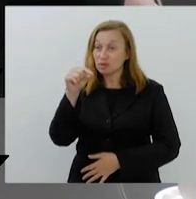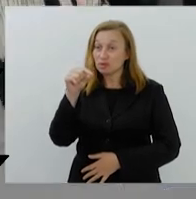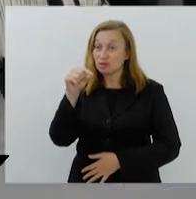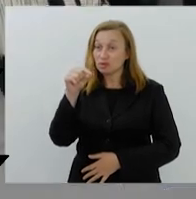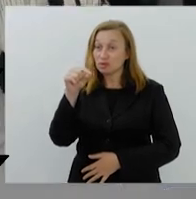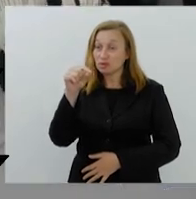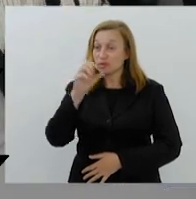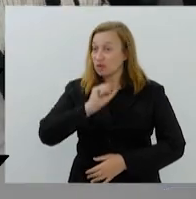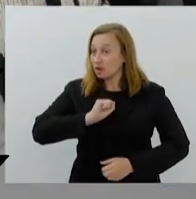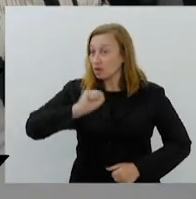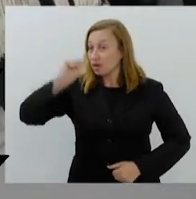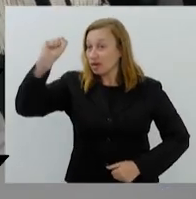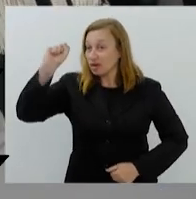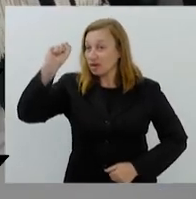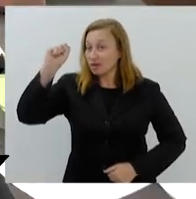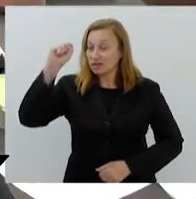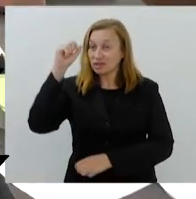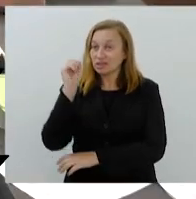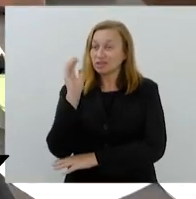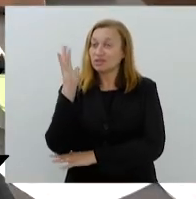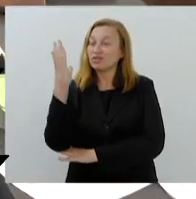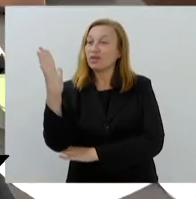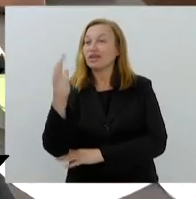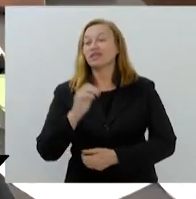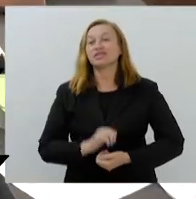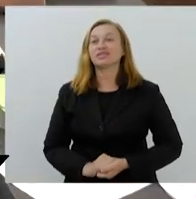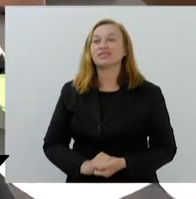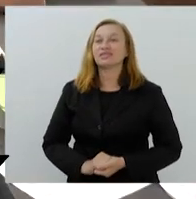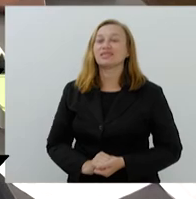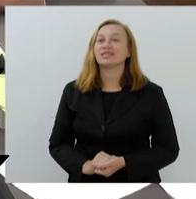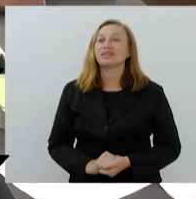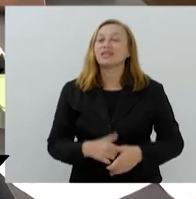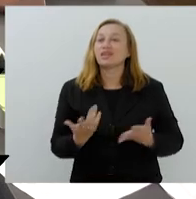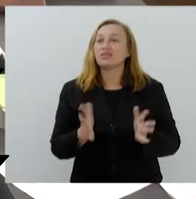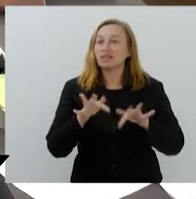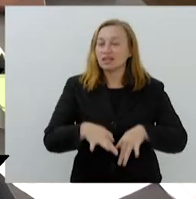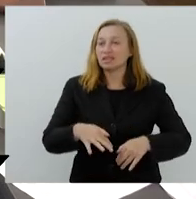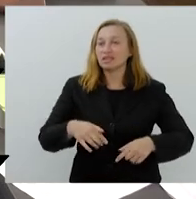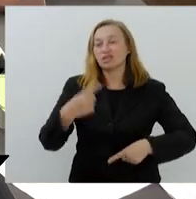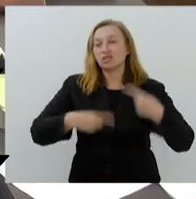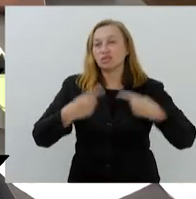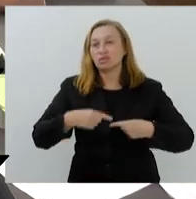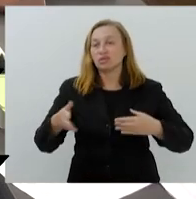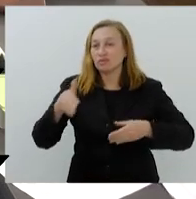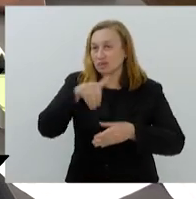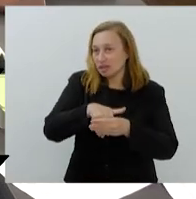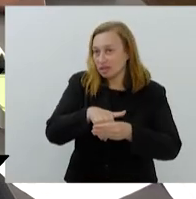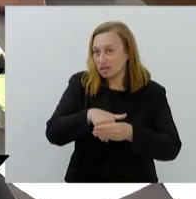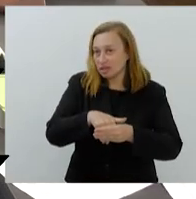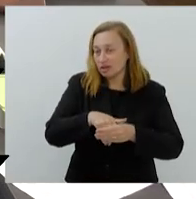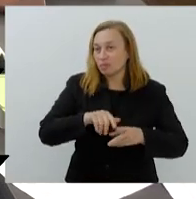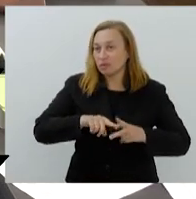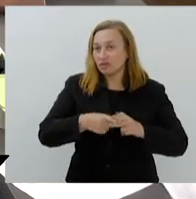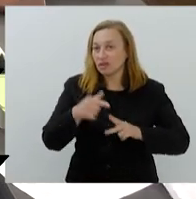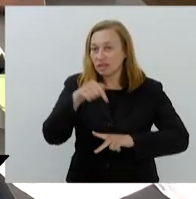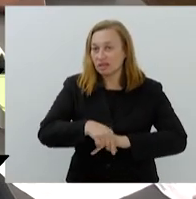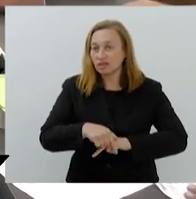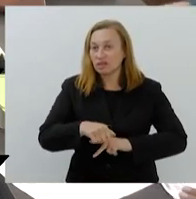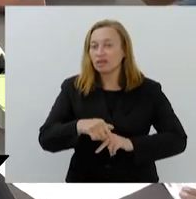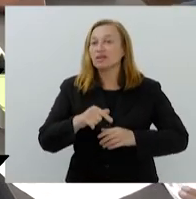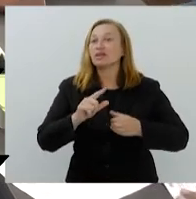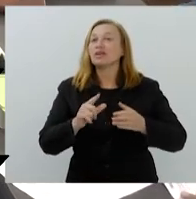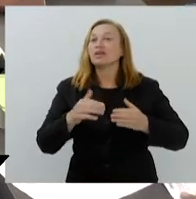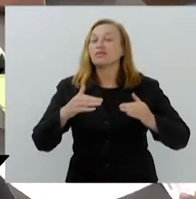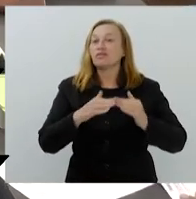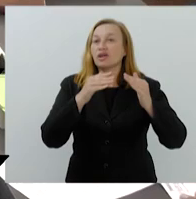É isso. Então, encerrada a discussão, em votação, o parecer modificado aqui, que passa a ser favorável às